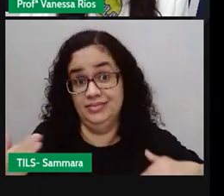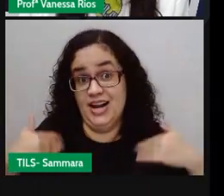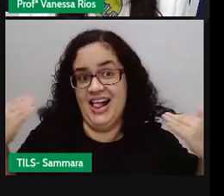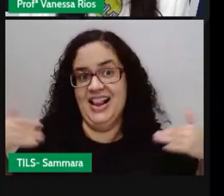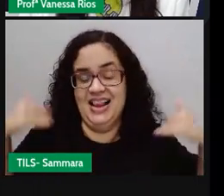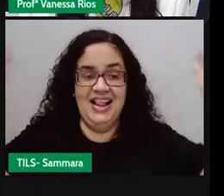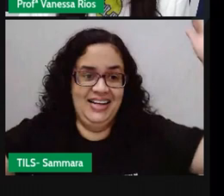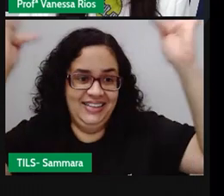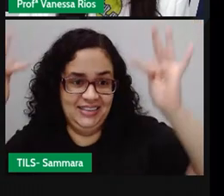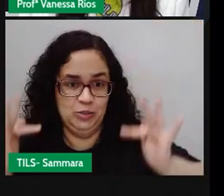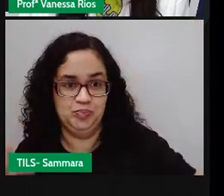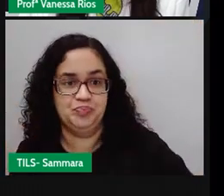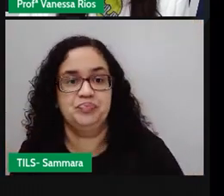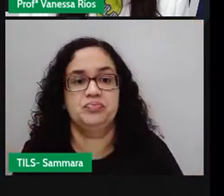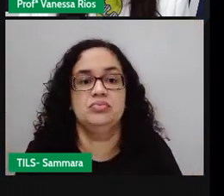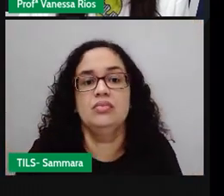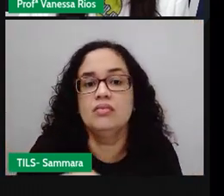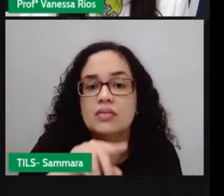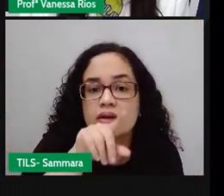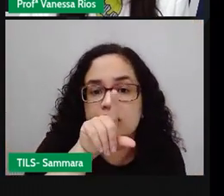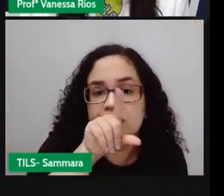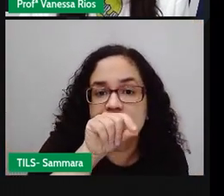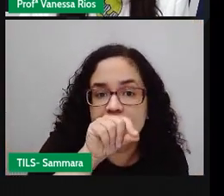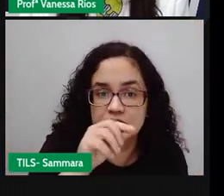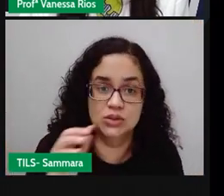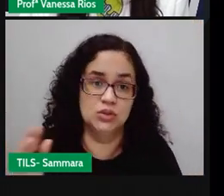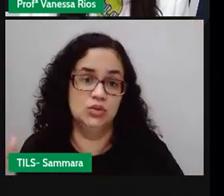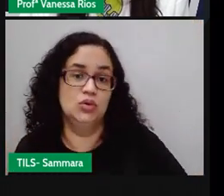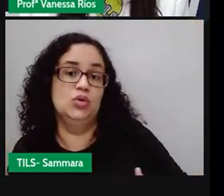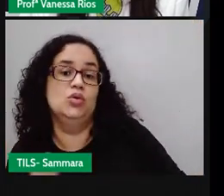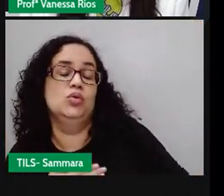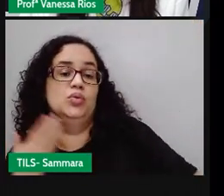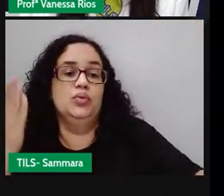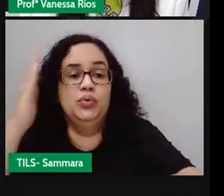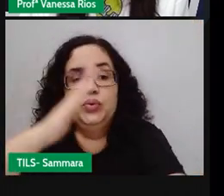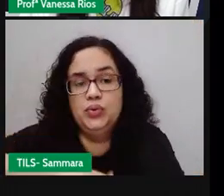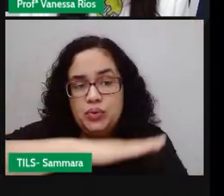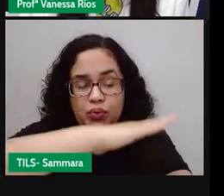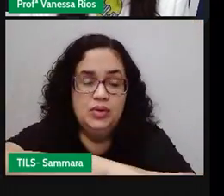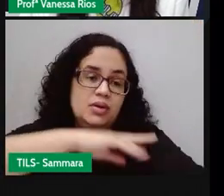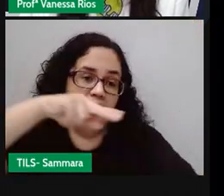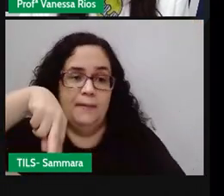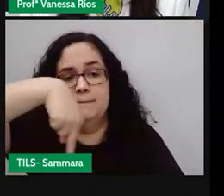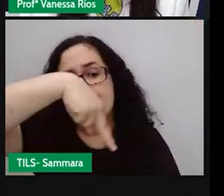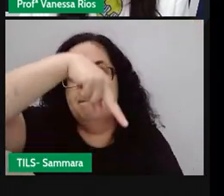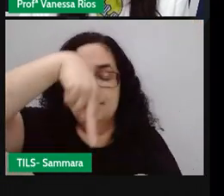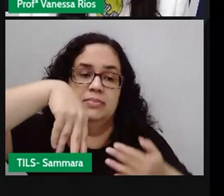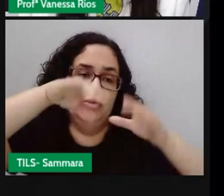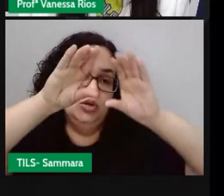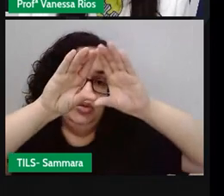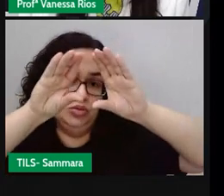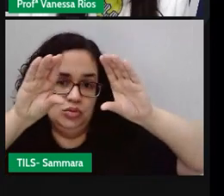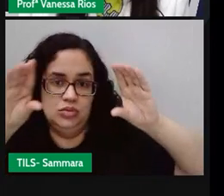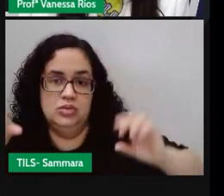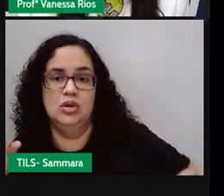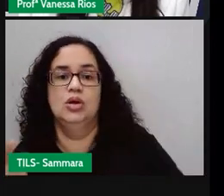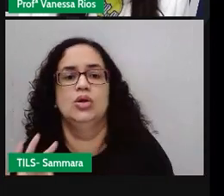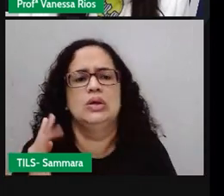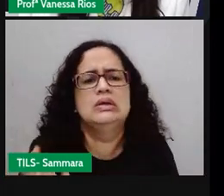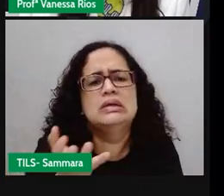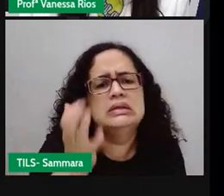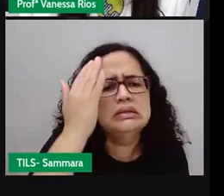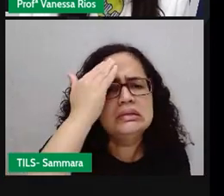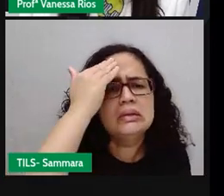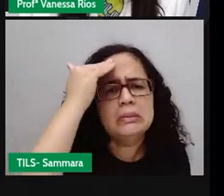As aves ficaram muito surpresas ao verem o sapo dançando e pulando no céu. Todos queriam